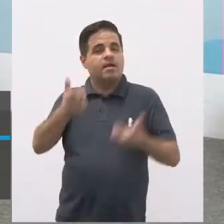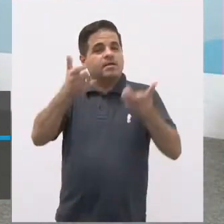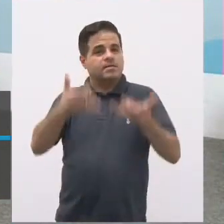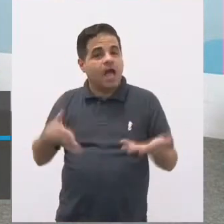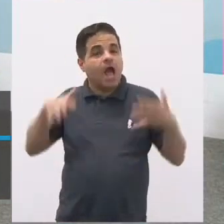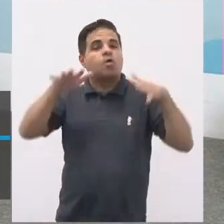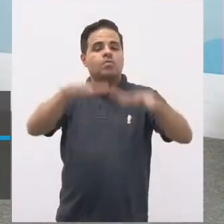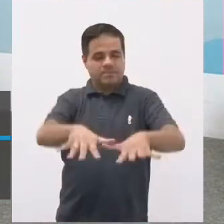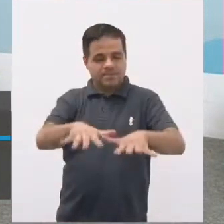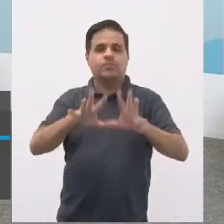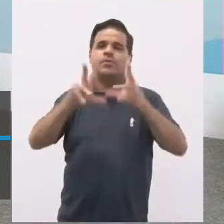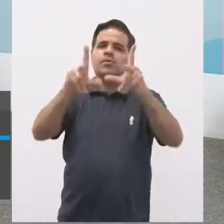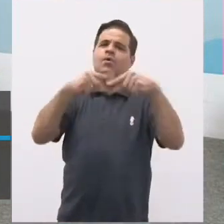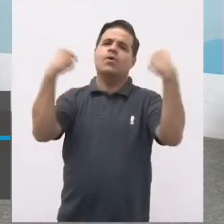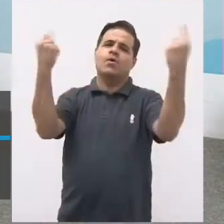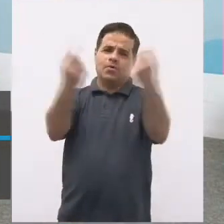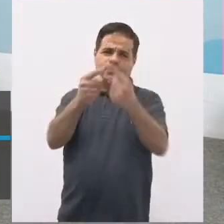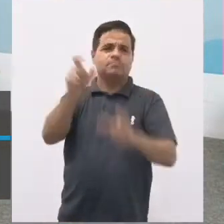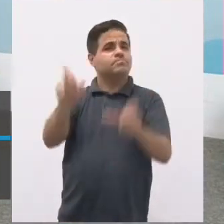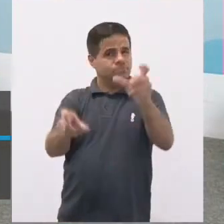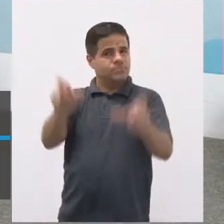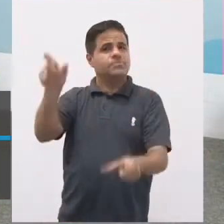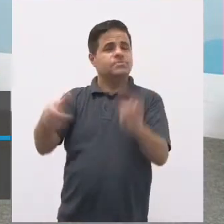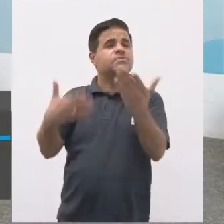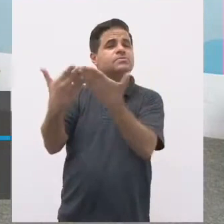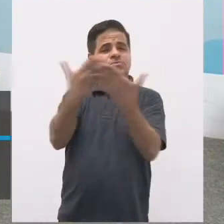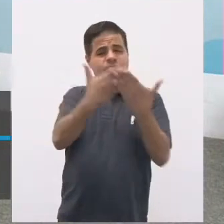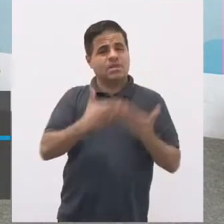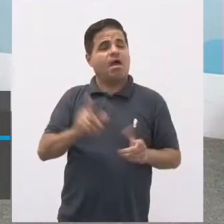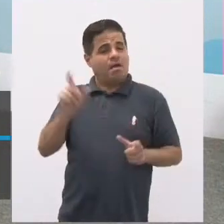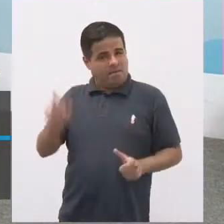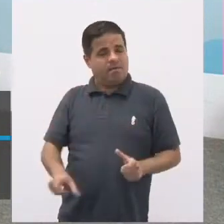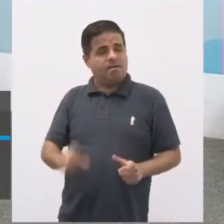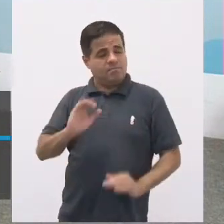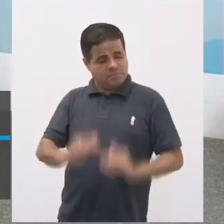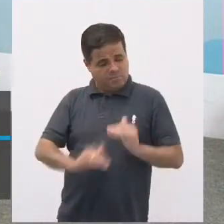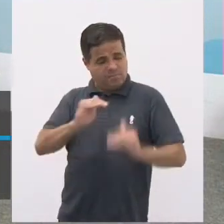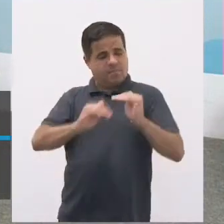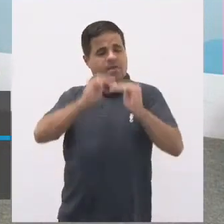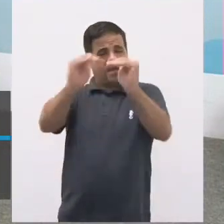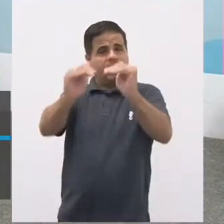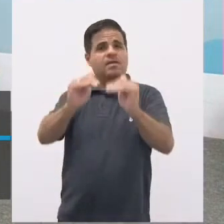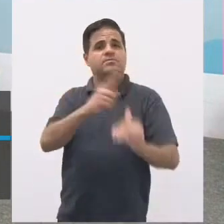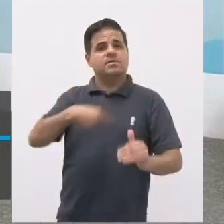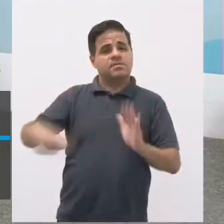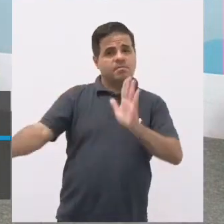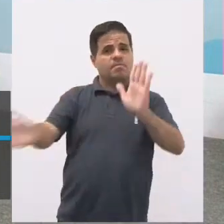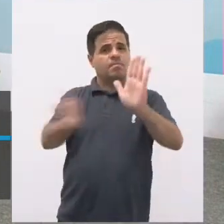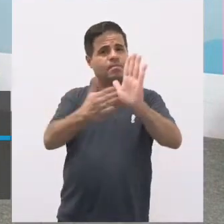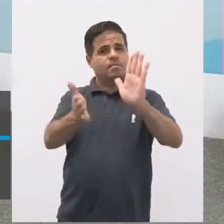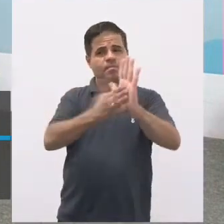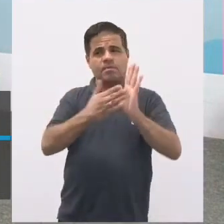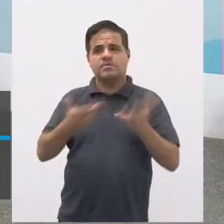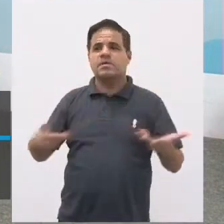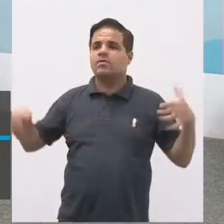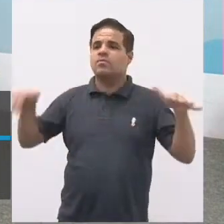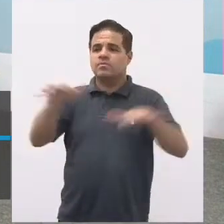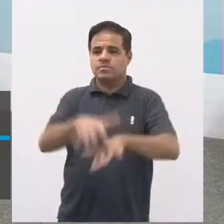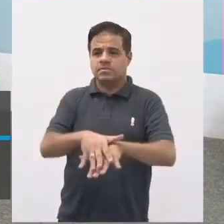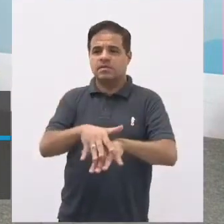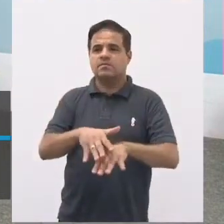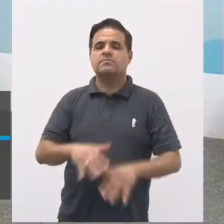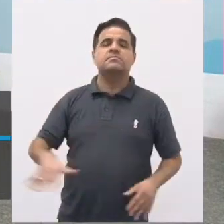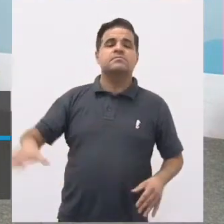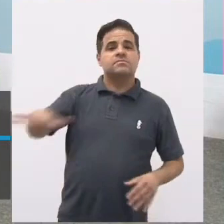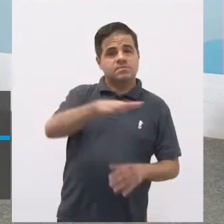inclusão de todos os estudantes. Importante esse desenvolvimento, essa proposta da inclusão, né, dando aspectos